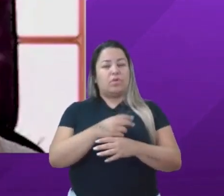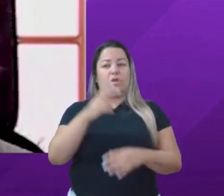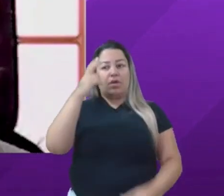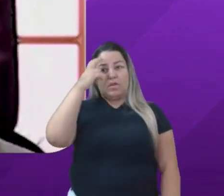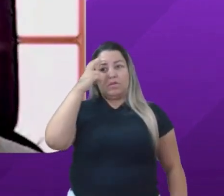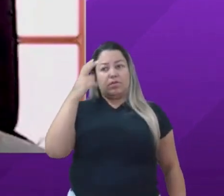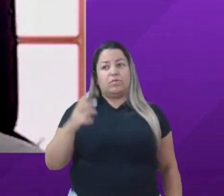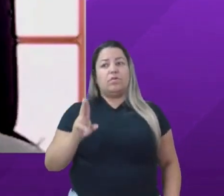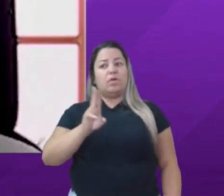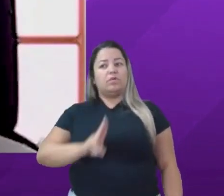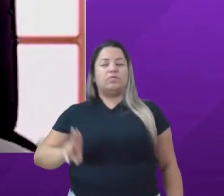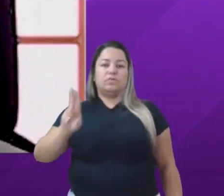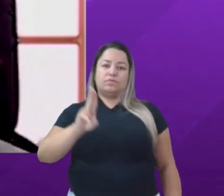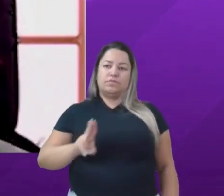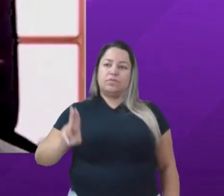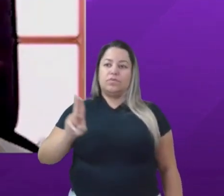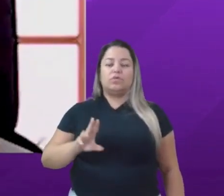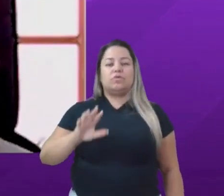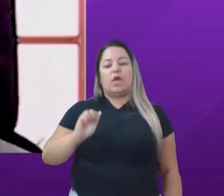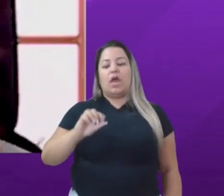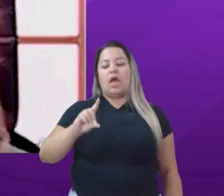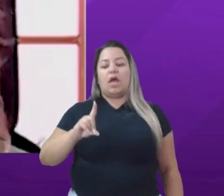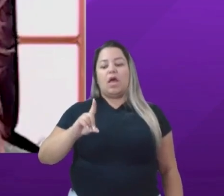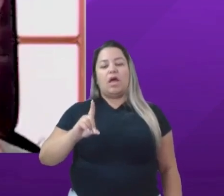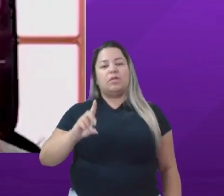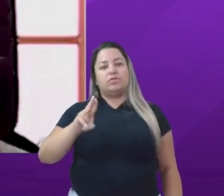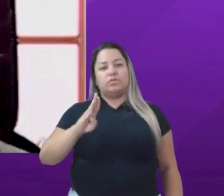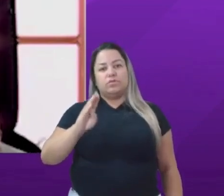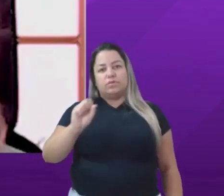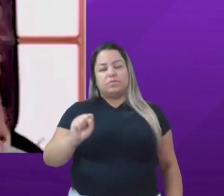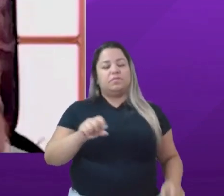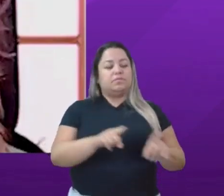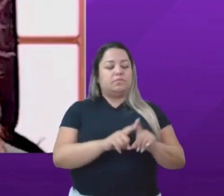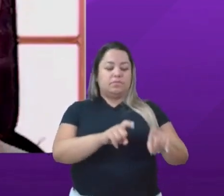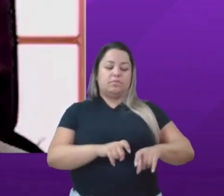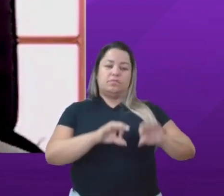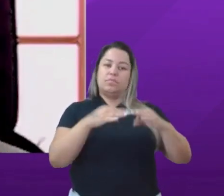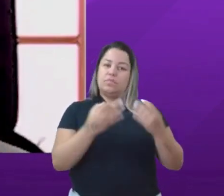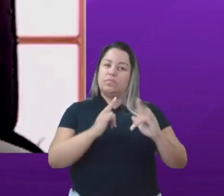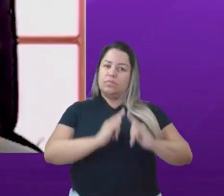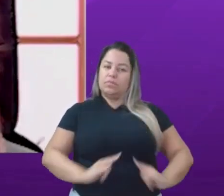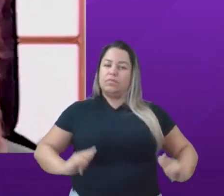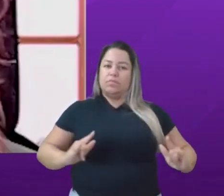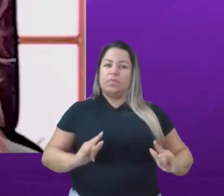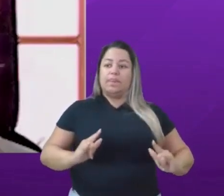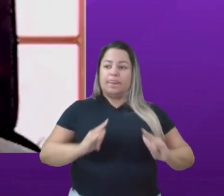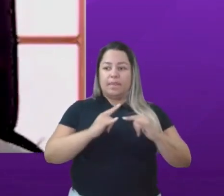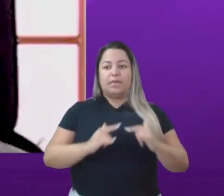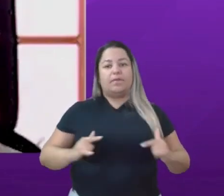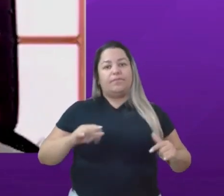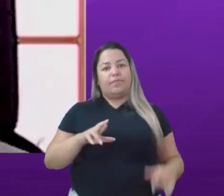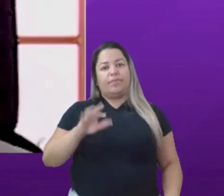culturas e o uso de adubos naturais. Assim, agricultores familiares em assentamentos da reforma agrária